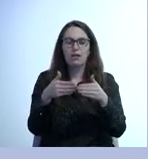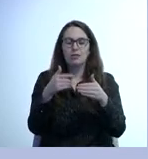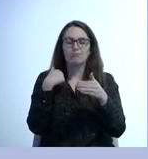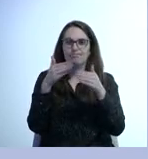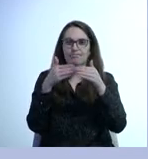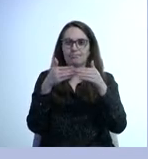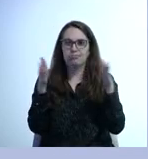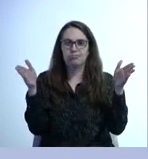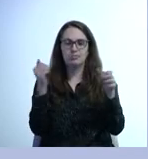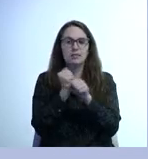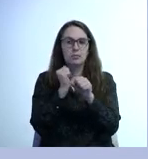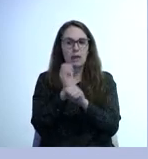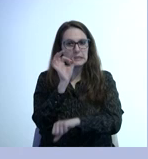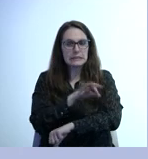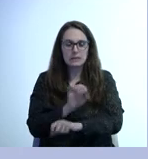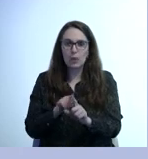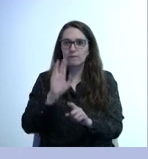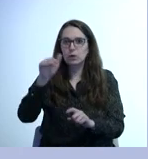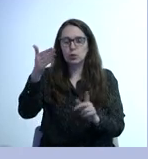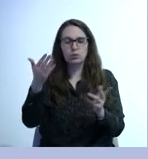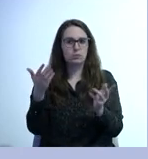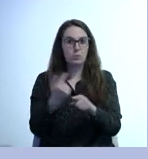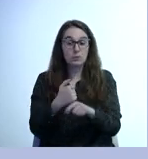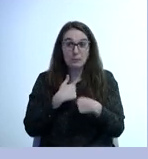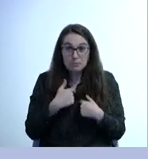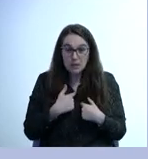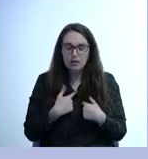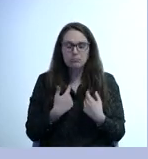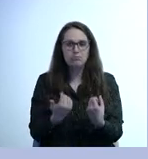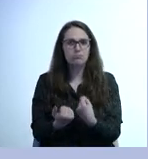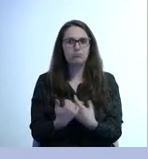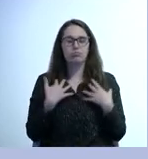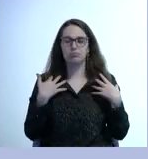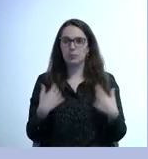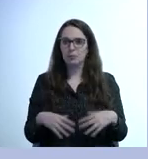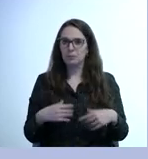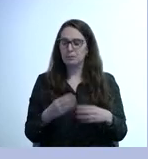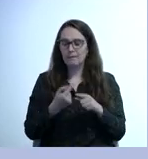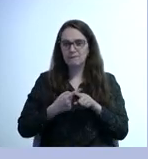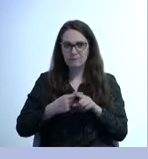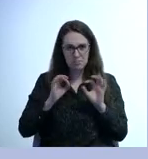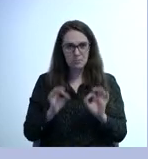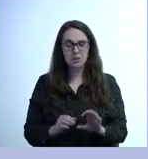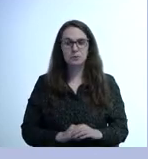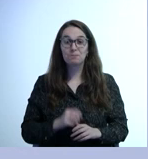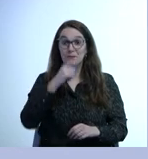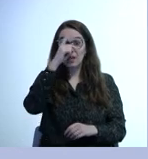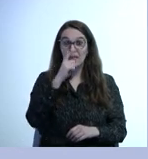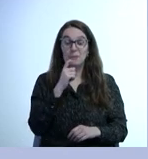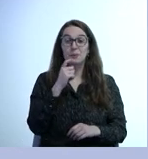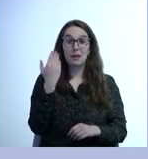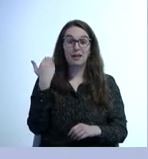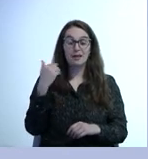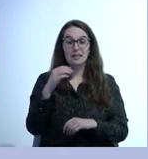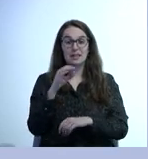E o trabalho do CIS era o futuro, e foi uma coisa, para mim, super impressionante e muito interessante. E eu lembro do CIS